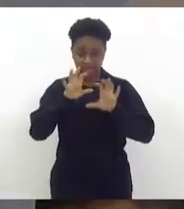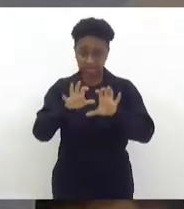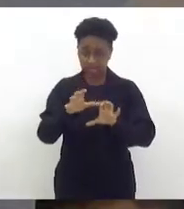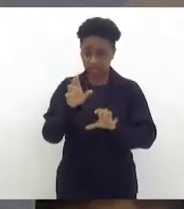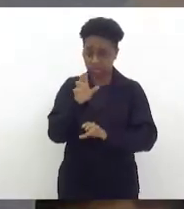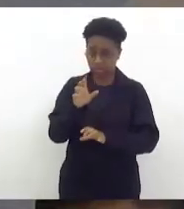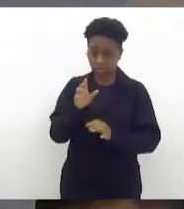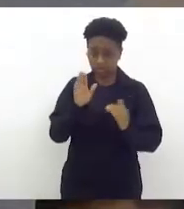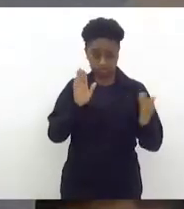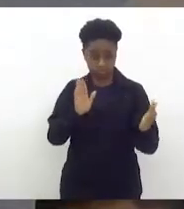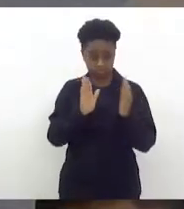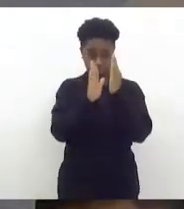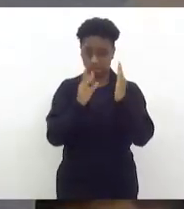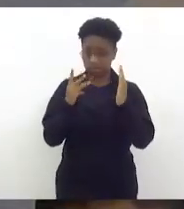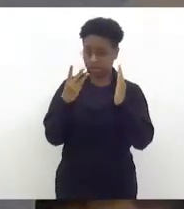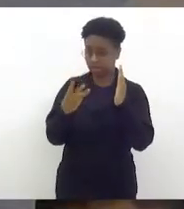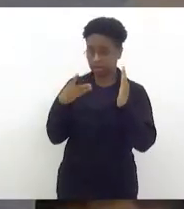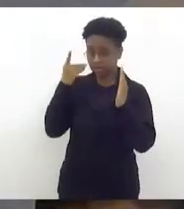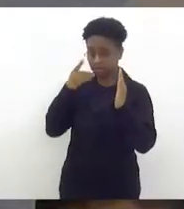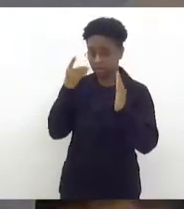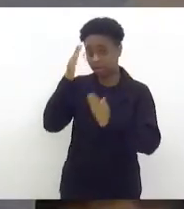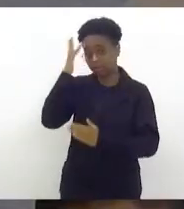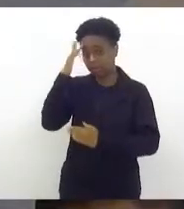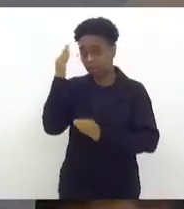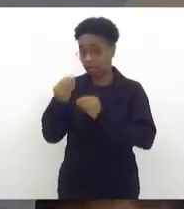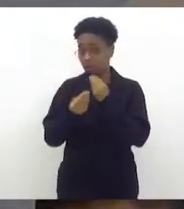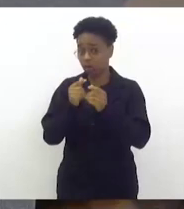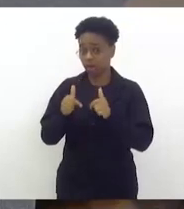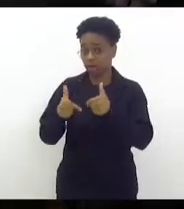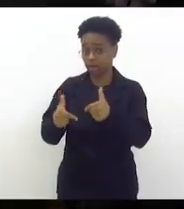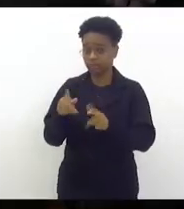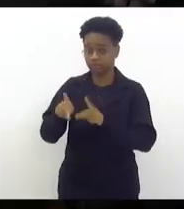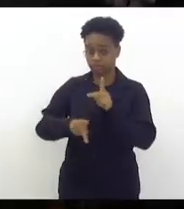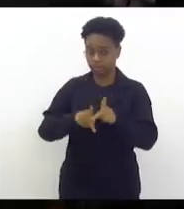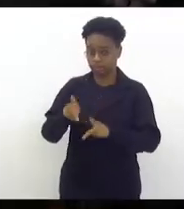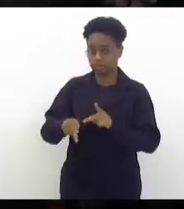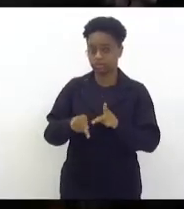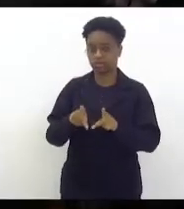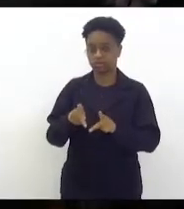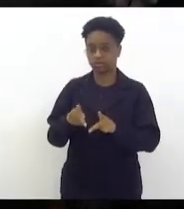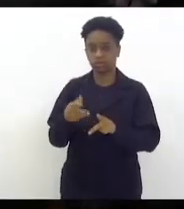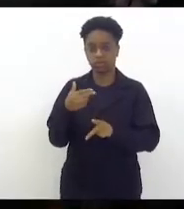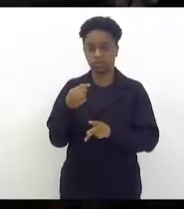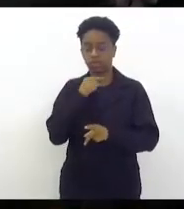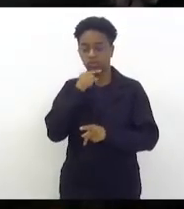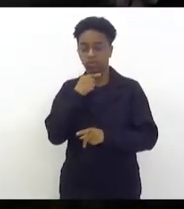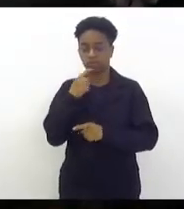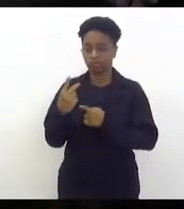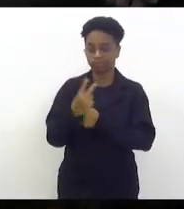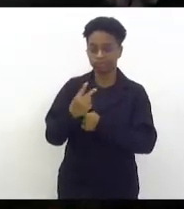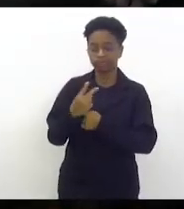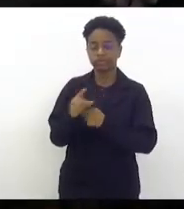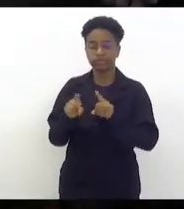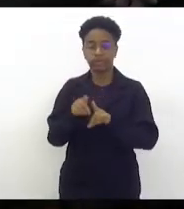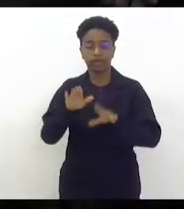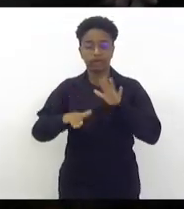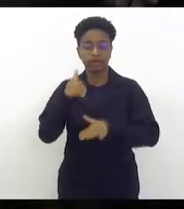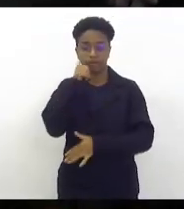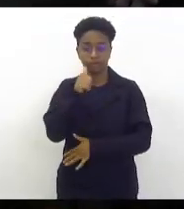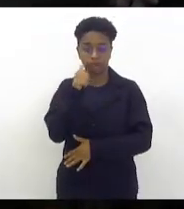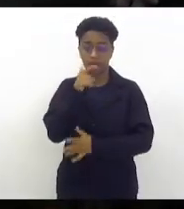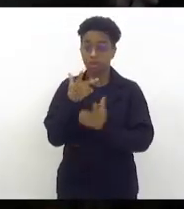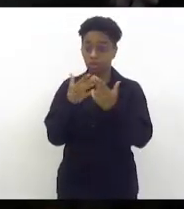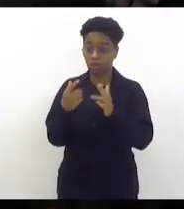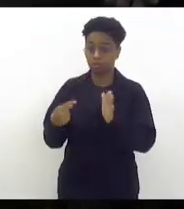três deputados estaduais, imagina com um cidadão de bem, com um cidadão indefeso, com uma mulher que muitas vezes é largada, como a gente